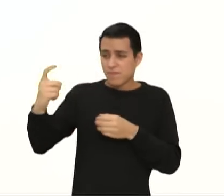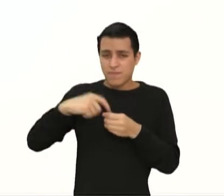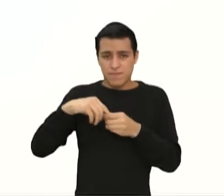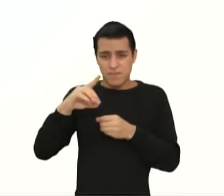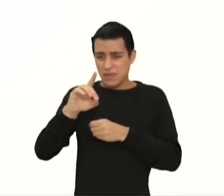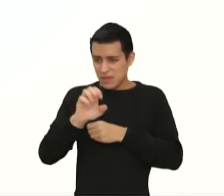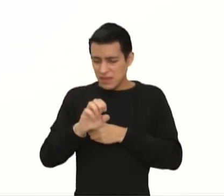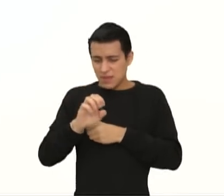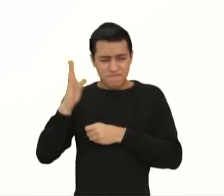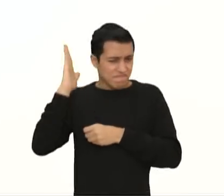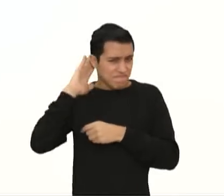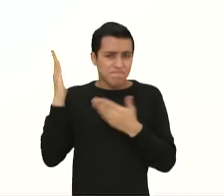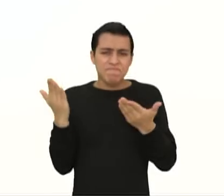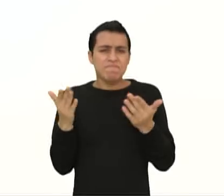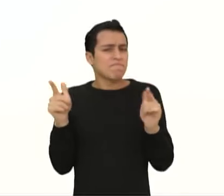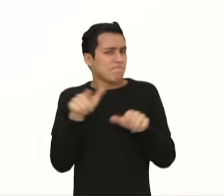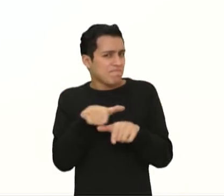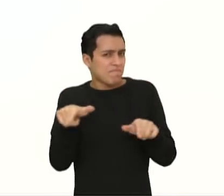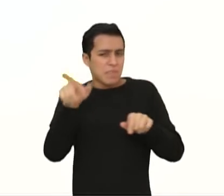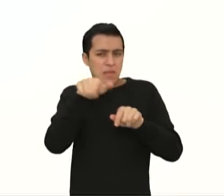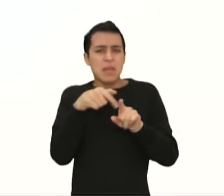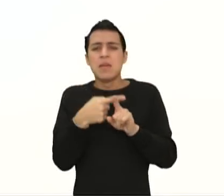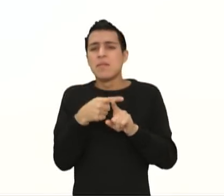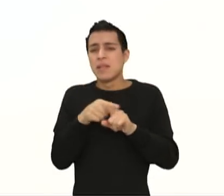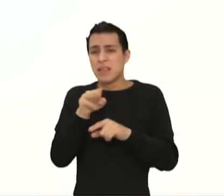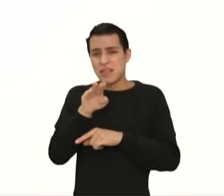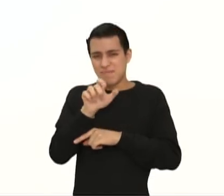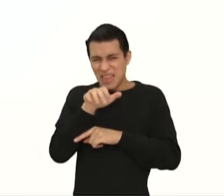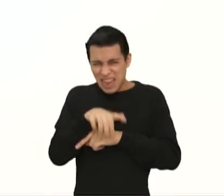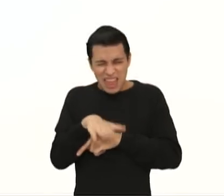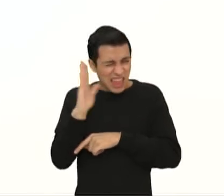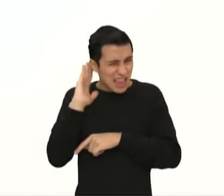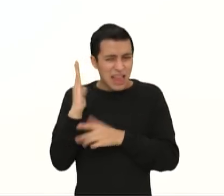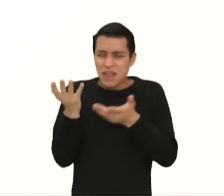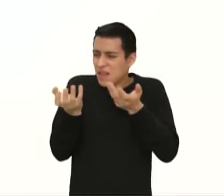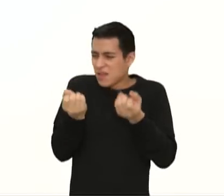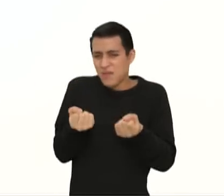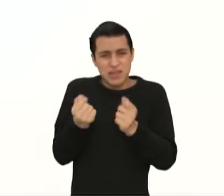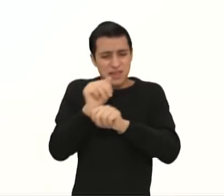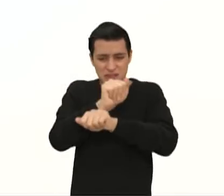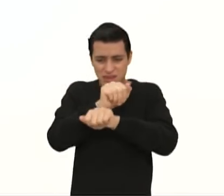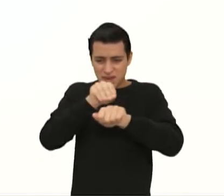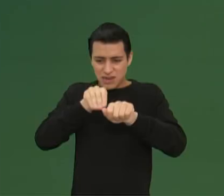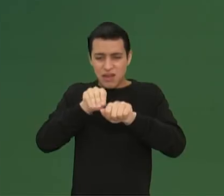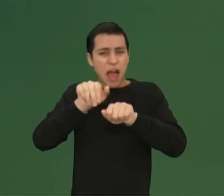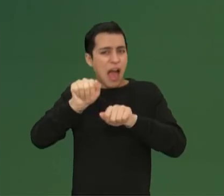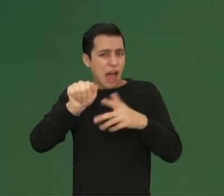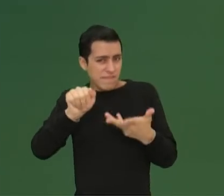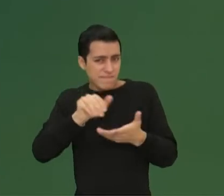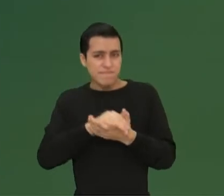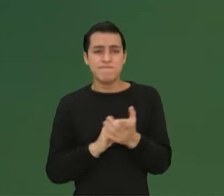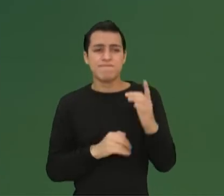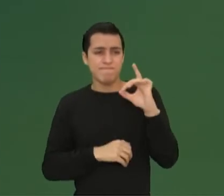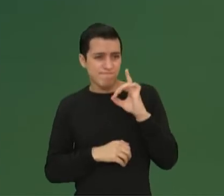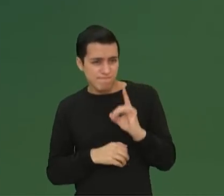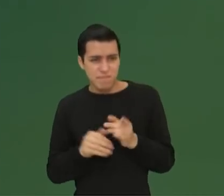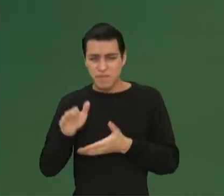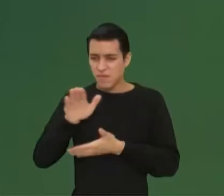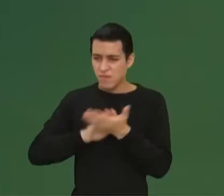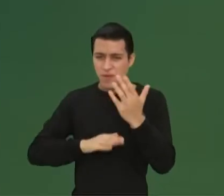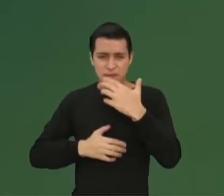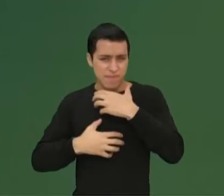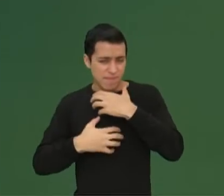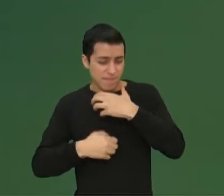de Belém. Não ocorreu crase porque Belém também não admitiu o artigo a. Letra D. Fui à